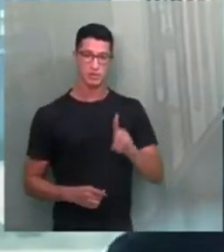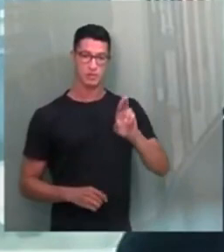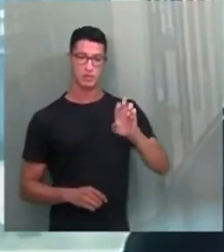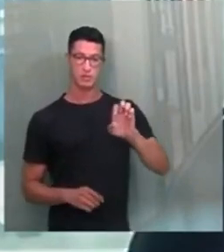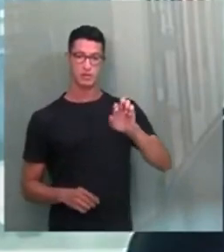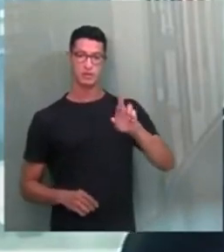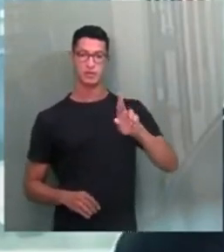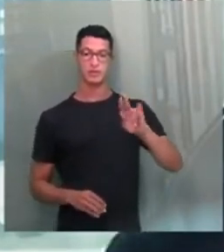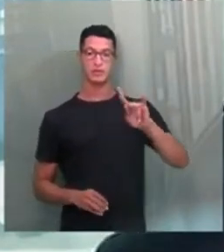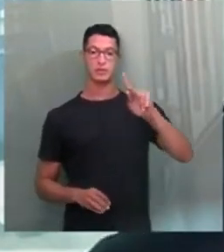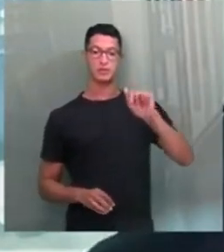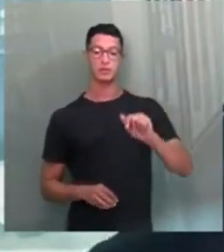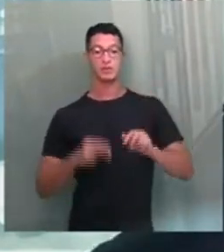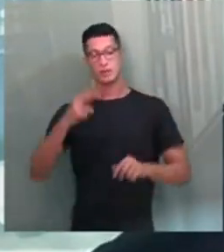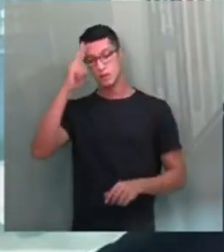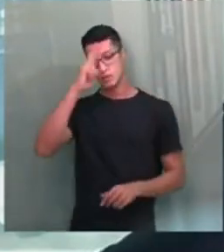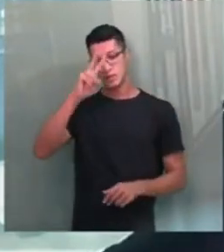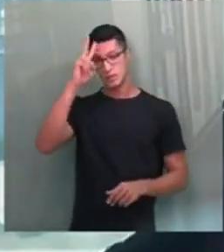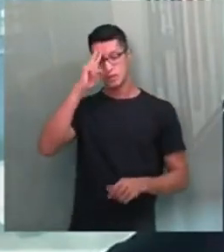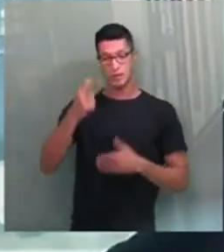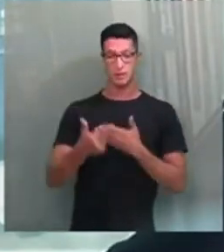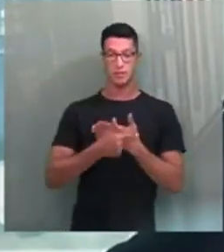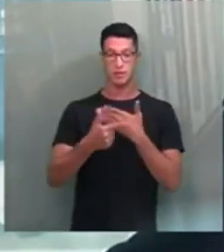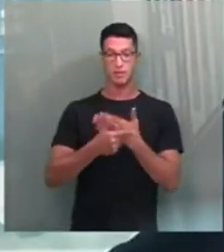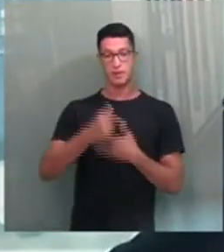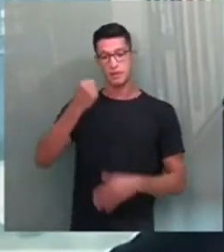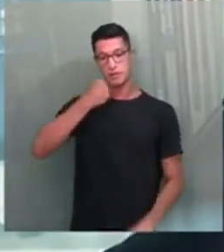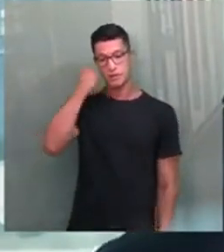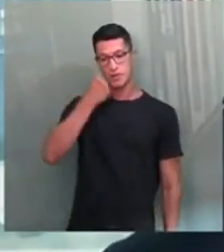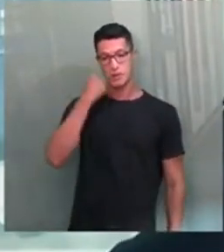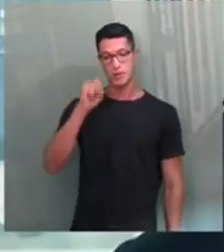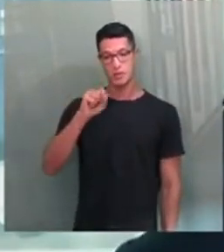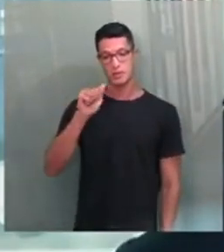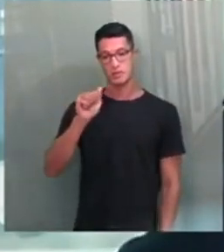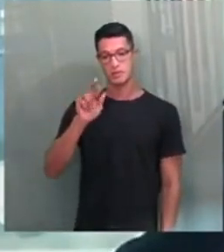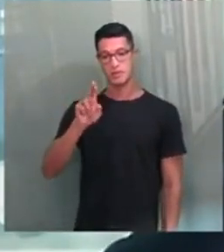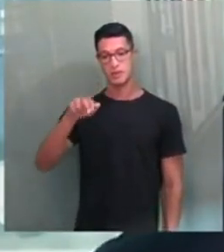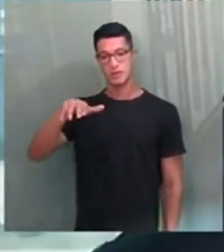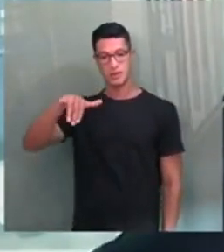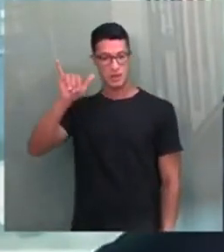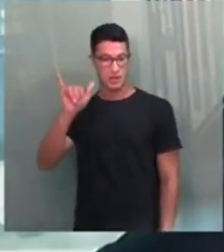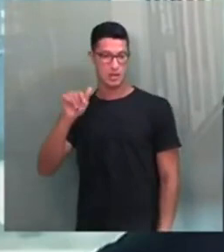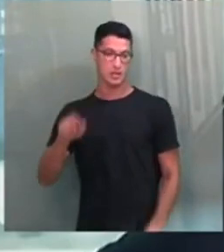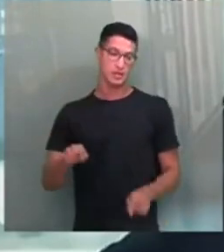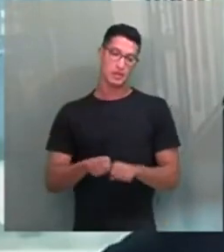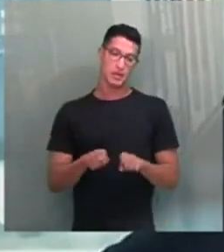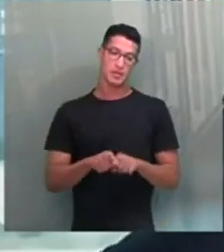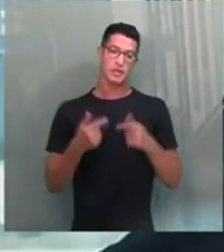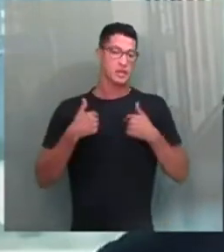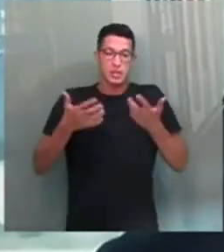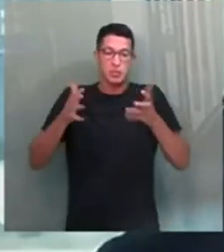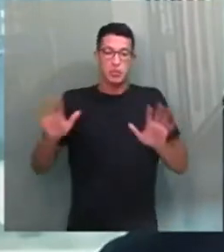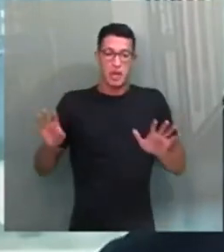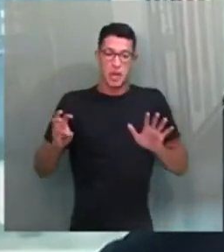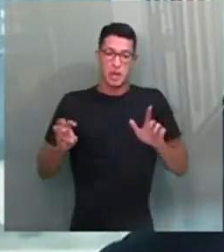Érica, por se lembrarem do papel do senador Sarney, também do meu. Mas eu não quero